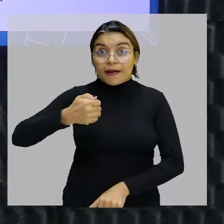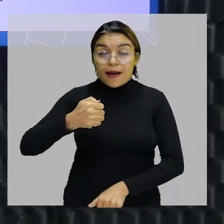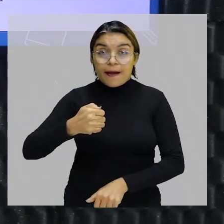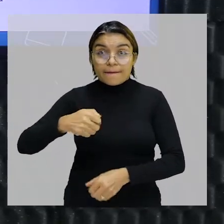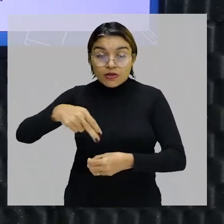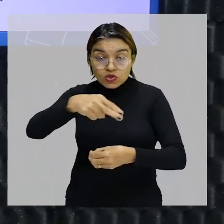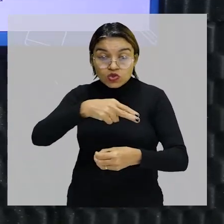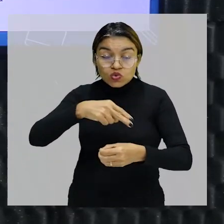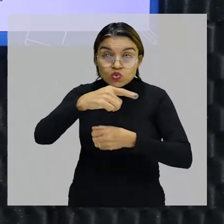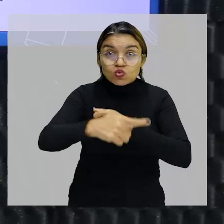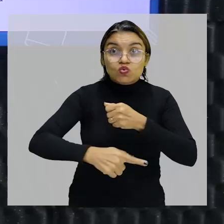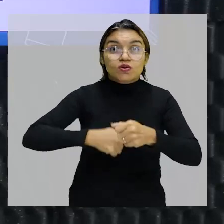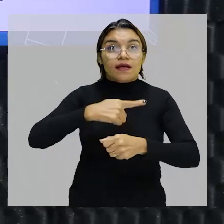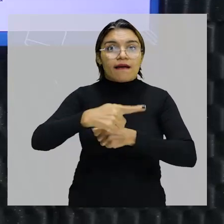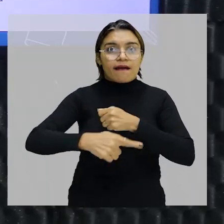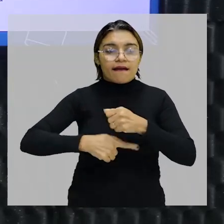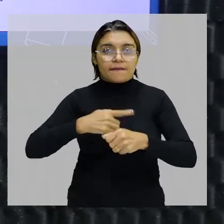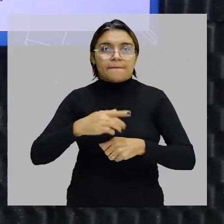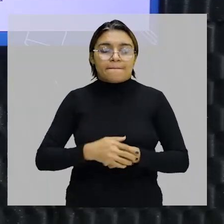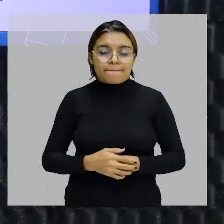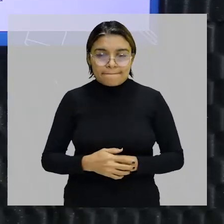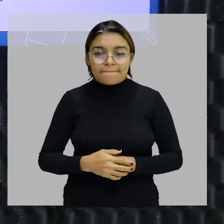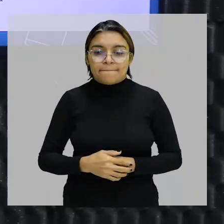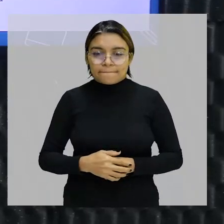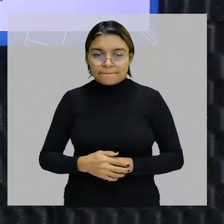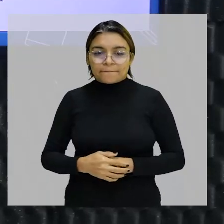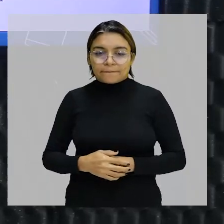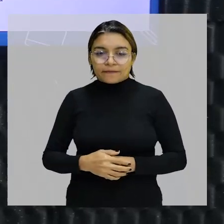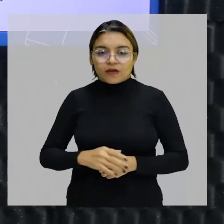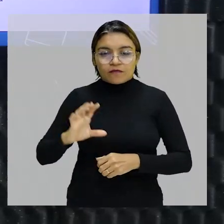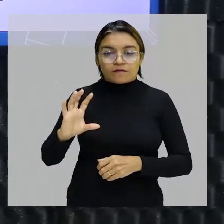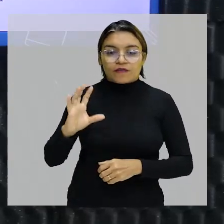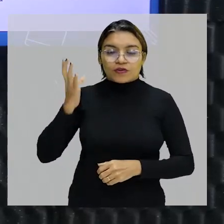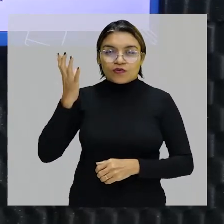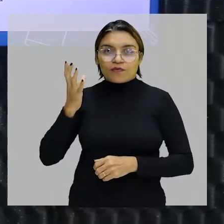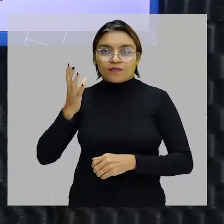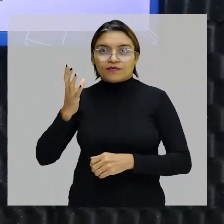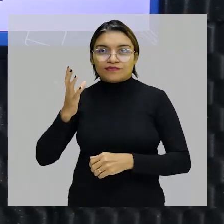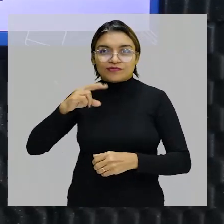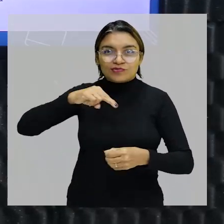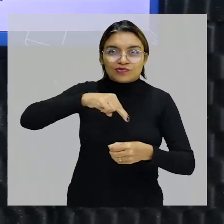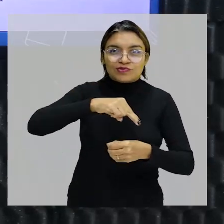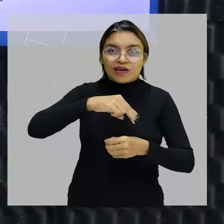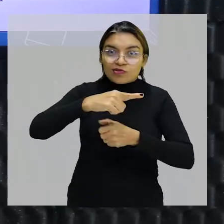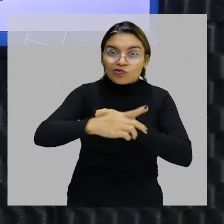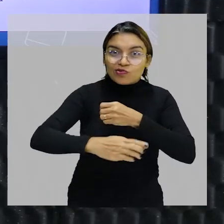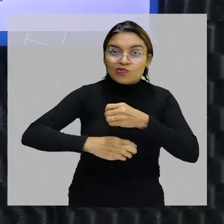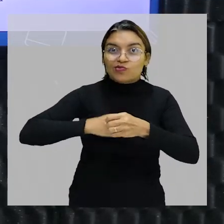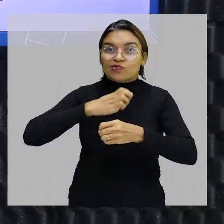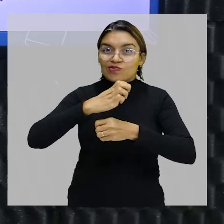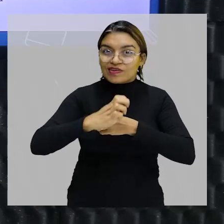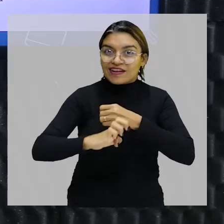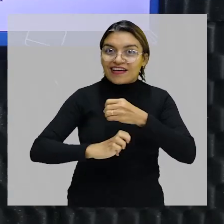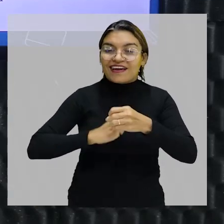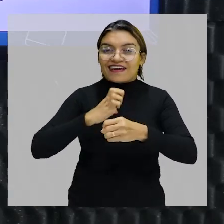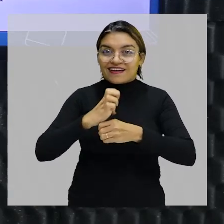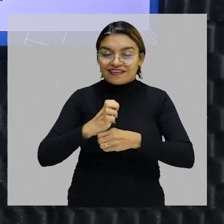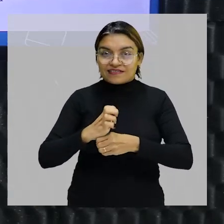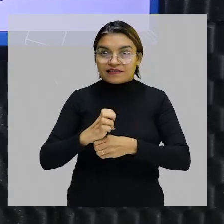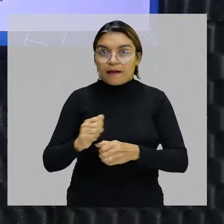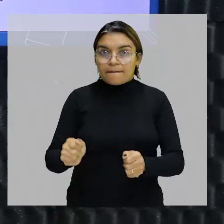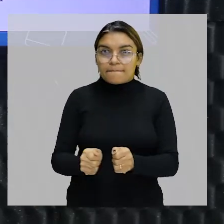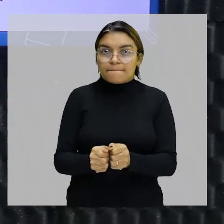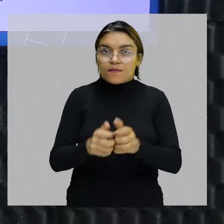turminha, fenômenos nucleares, né, participando do surgimento dos super-heróis. Né, a bomba